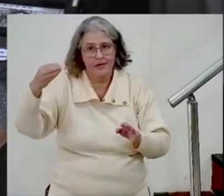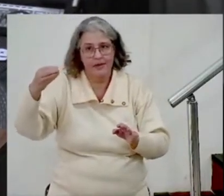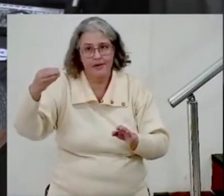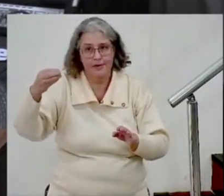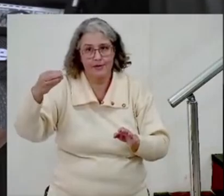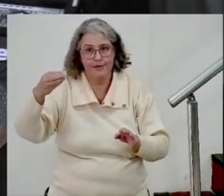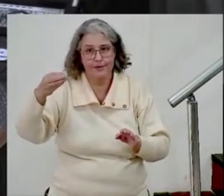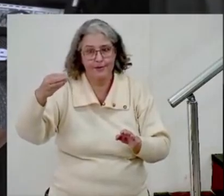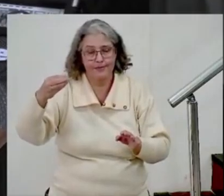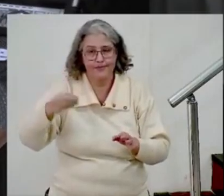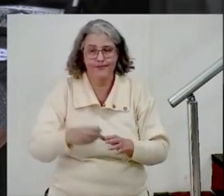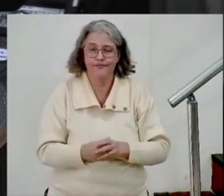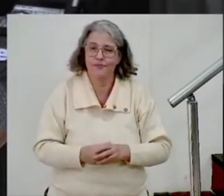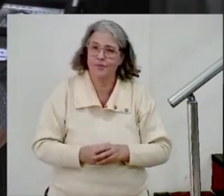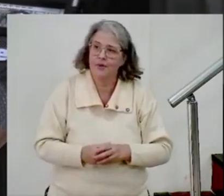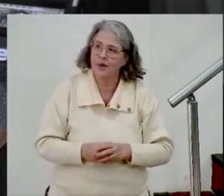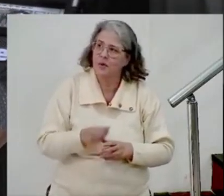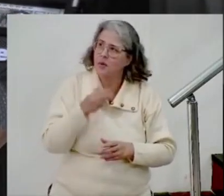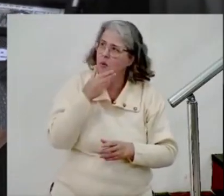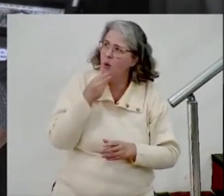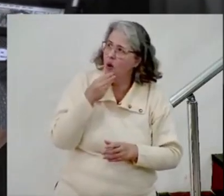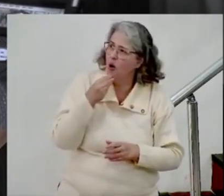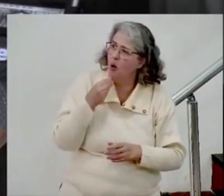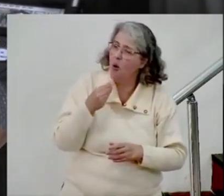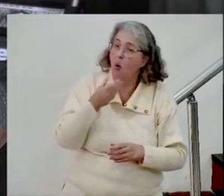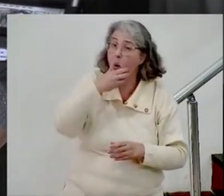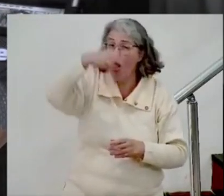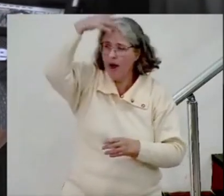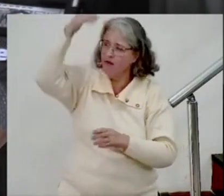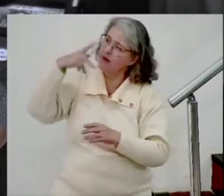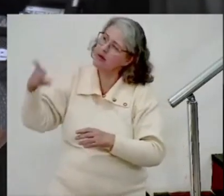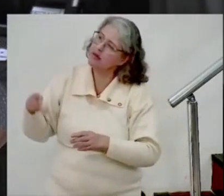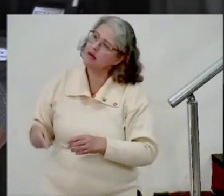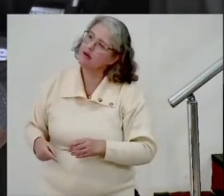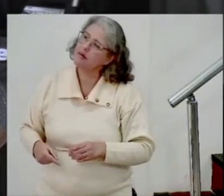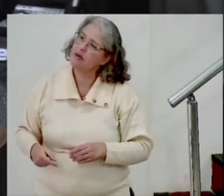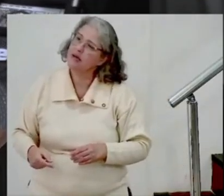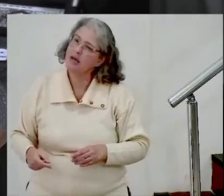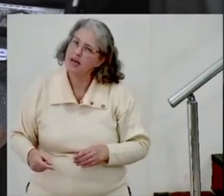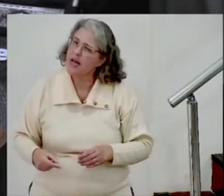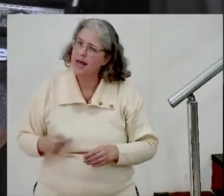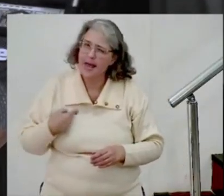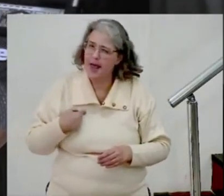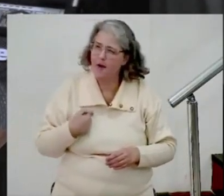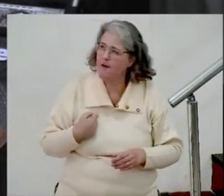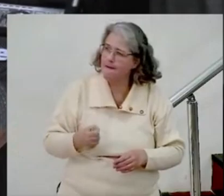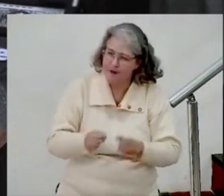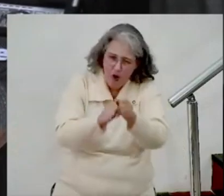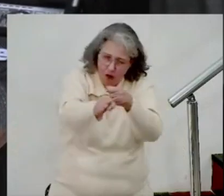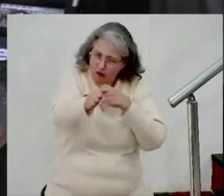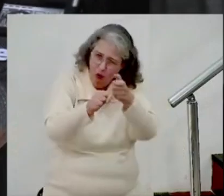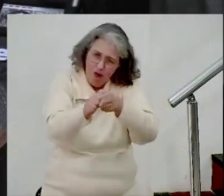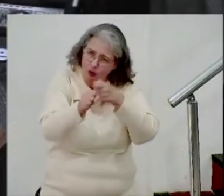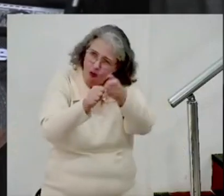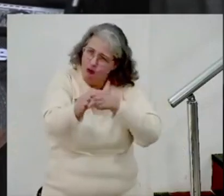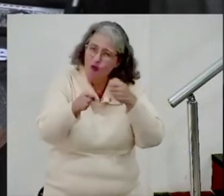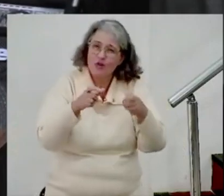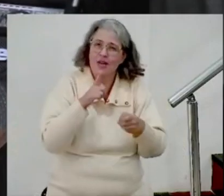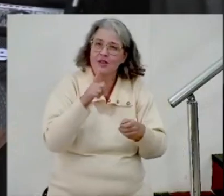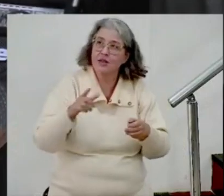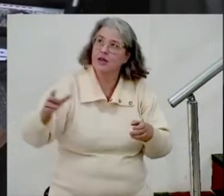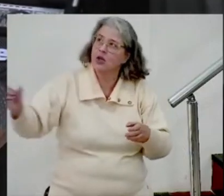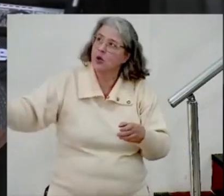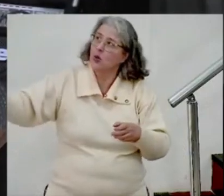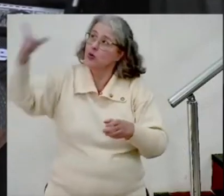Estreito das Termópilas, e Xerxes chega intimidando e diz assim, eu vou jogar tanta flecha contra você que vai ficar escuro, o